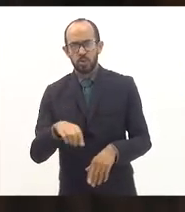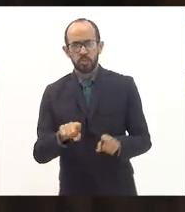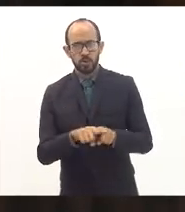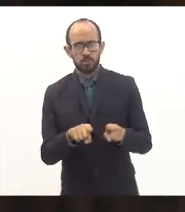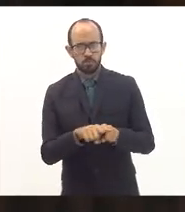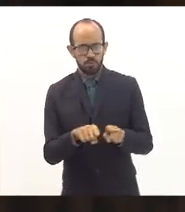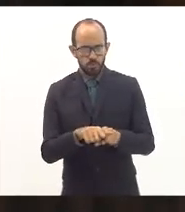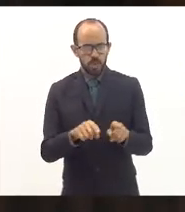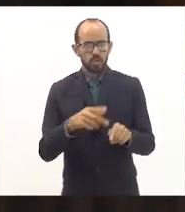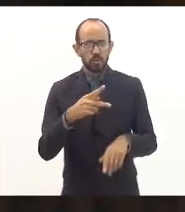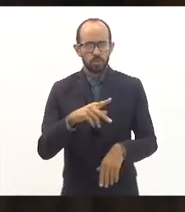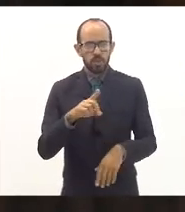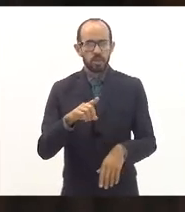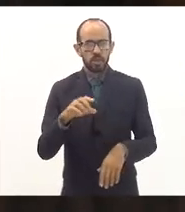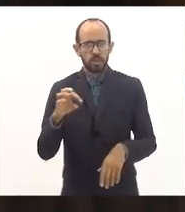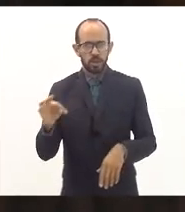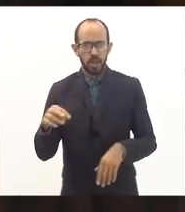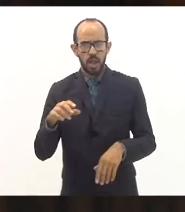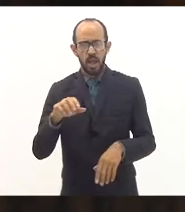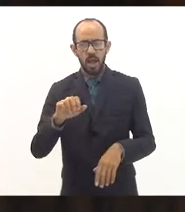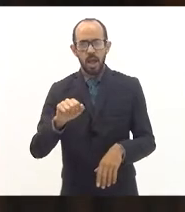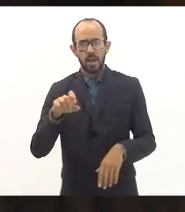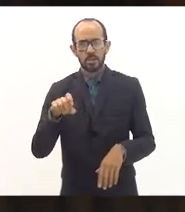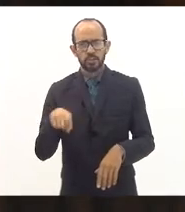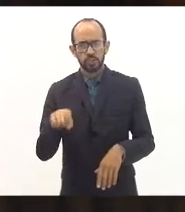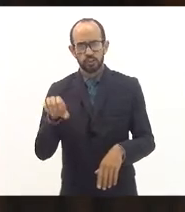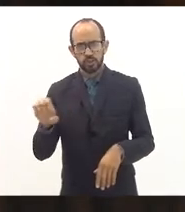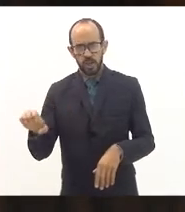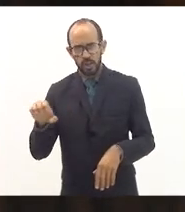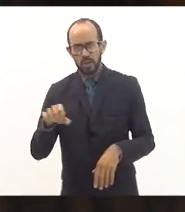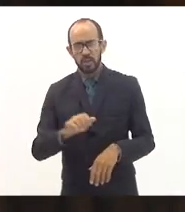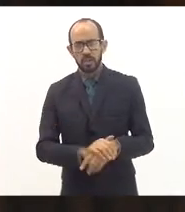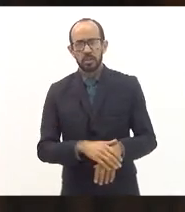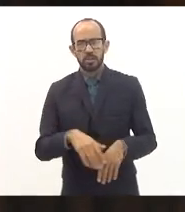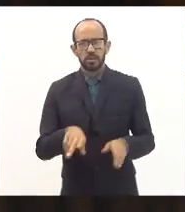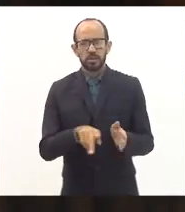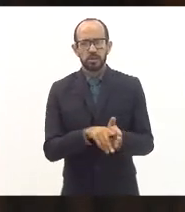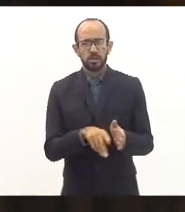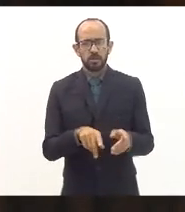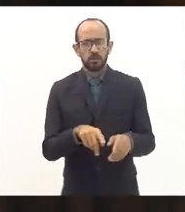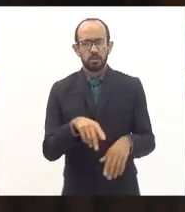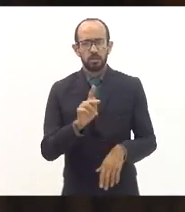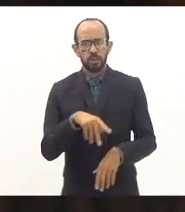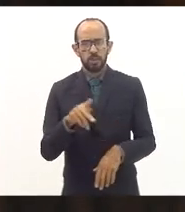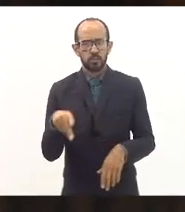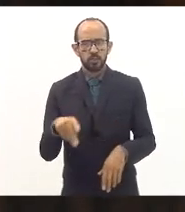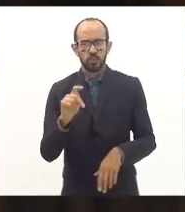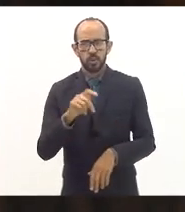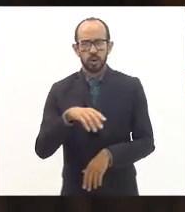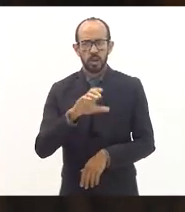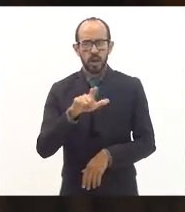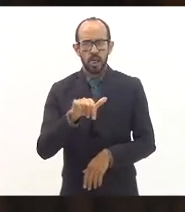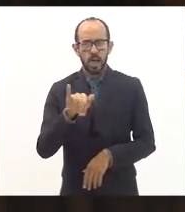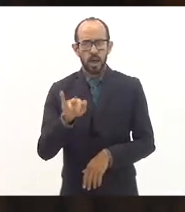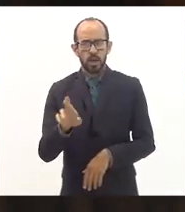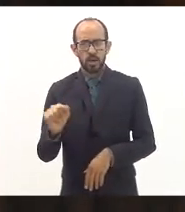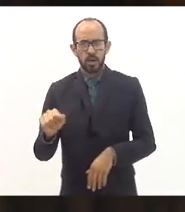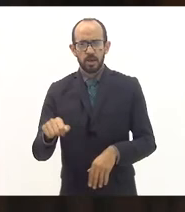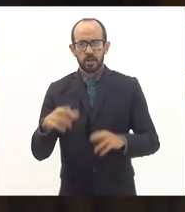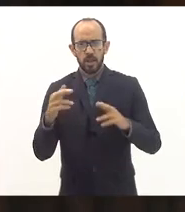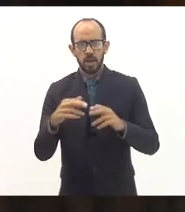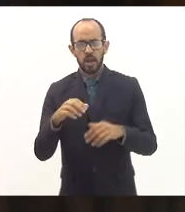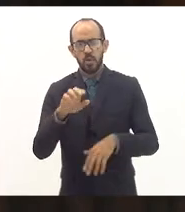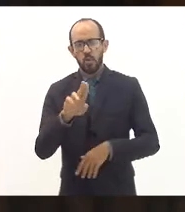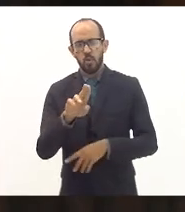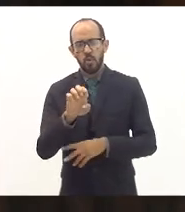Axé, Chalita Barbosa, agradecer a presença da professora Clara Araújo, da UERJ, Janaína